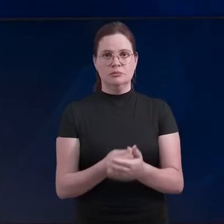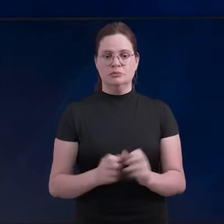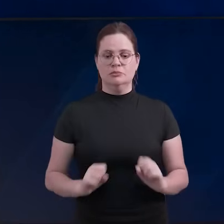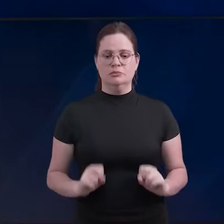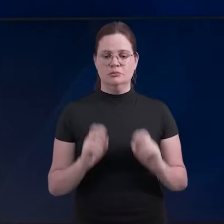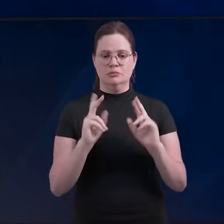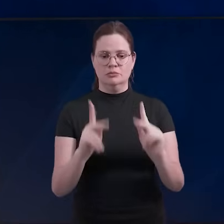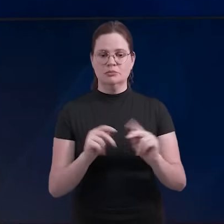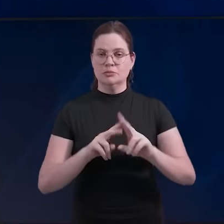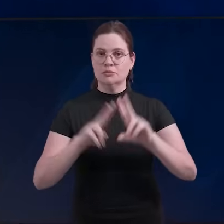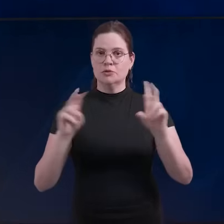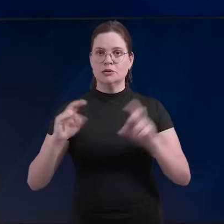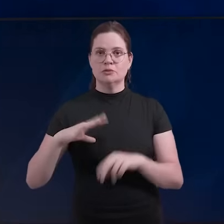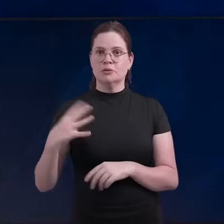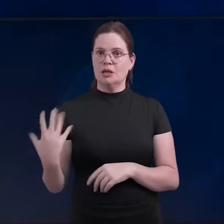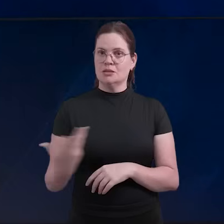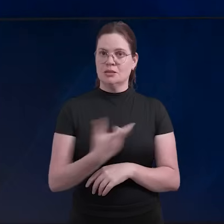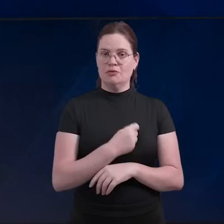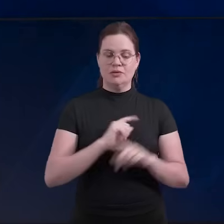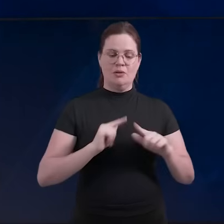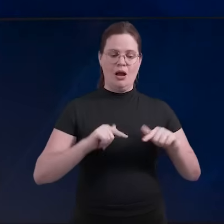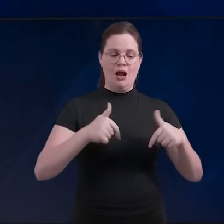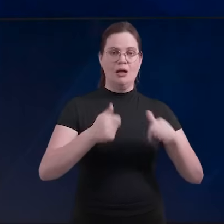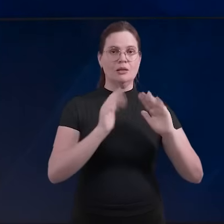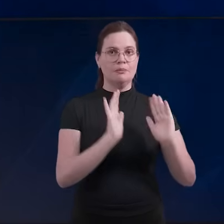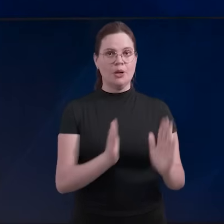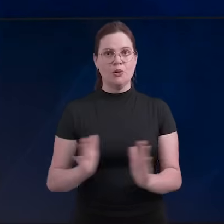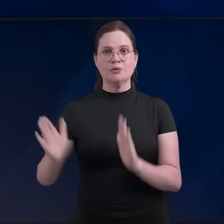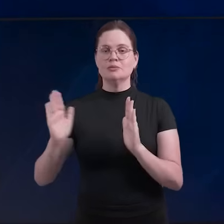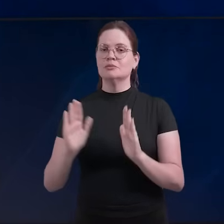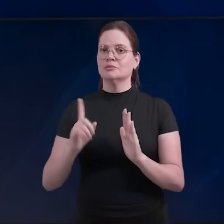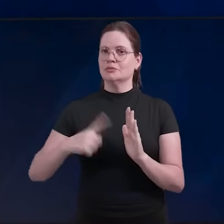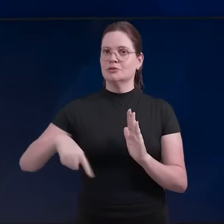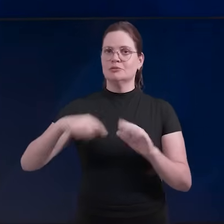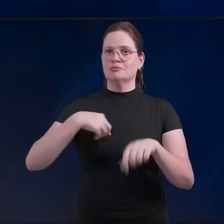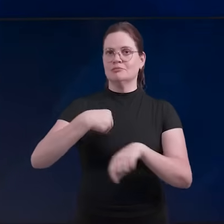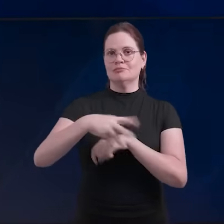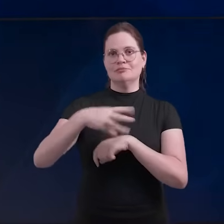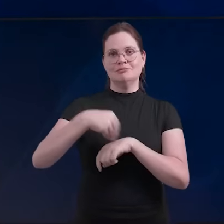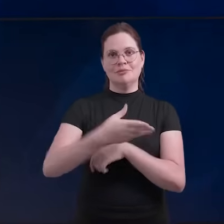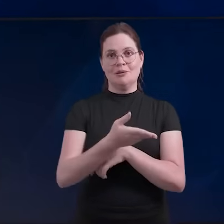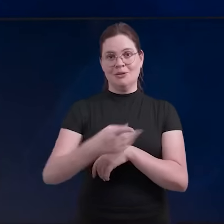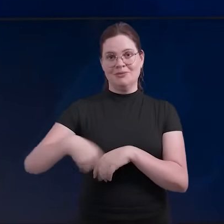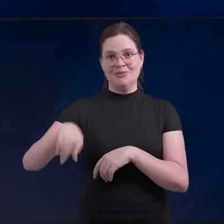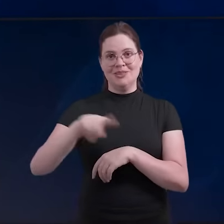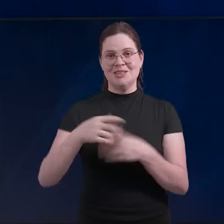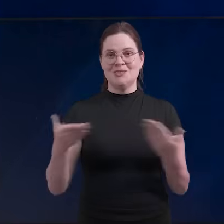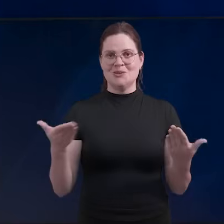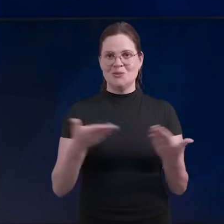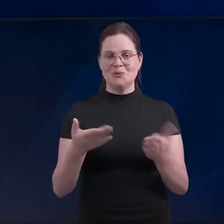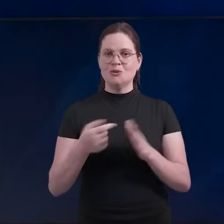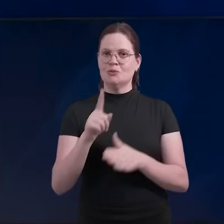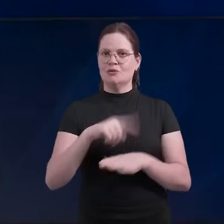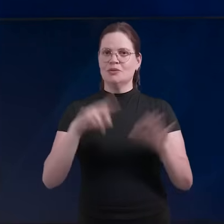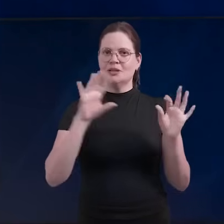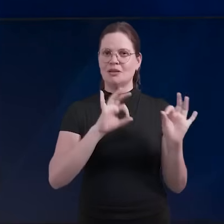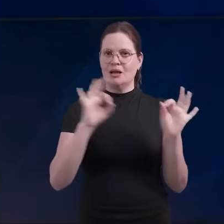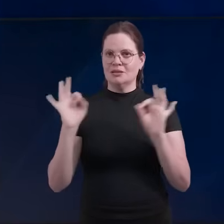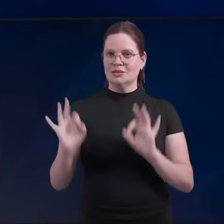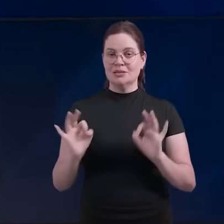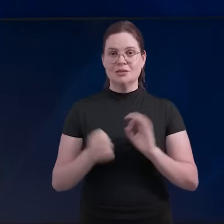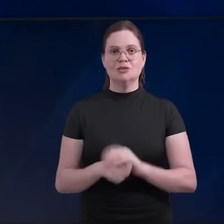escolha. Então, neste assunto, a salvação como ato e processo, nós queremos deixar aqui para você hoje, neste canal que você